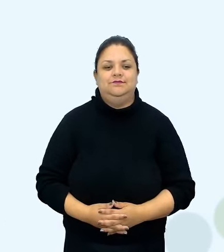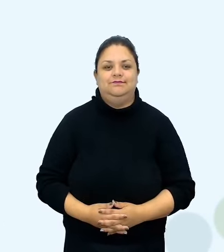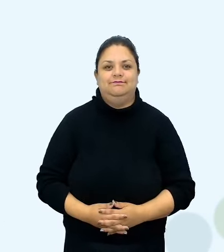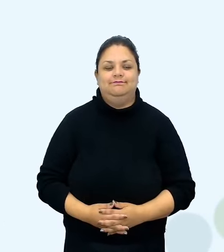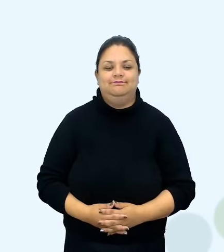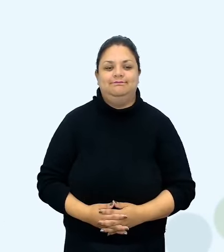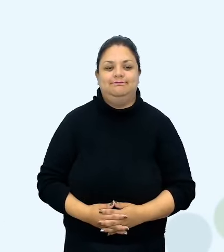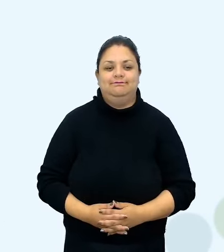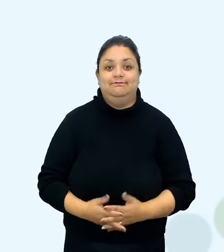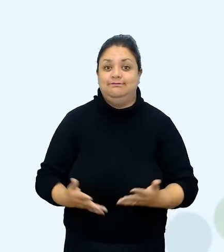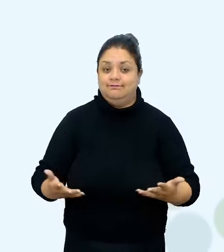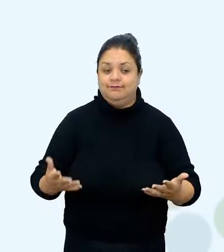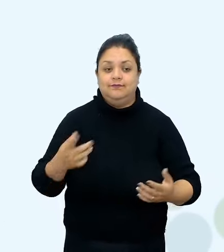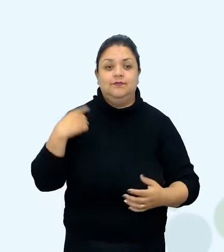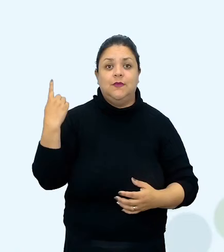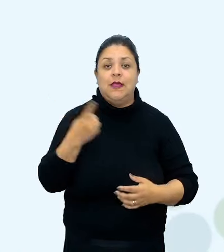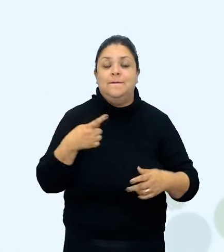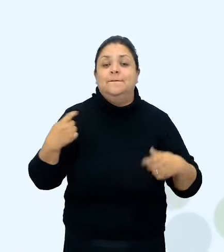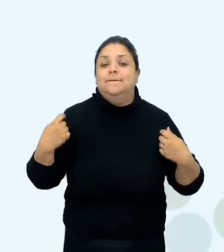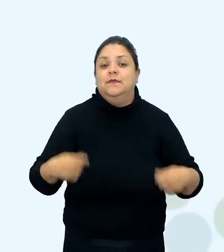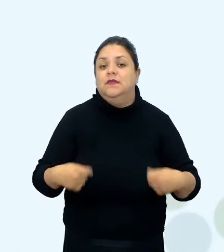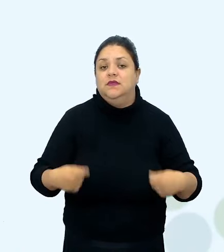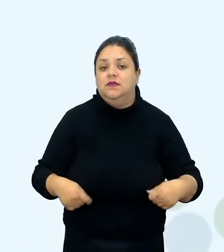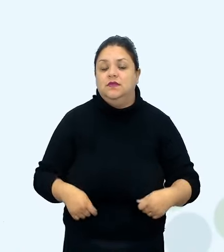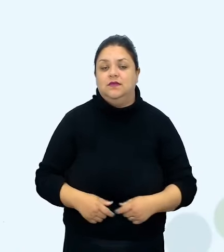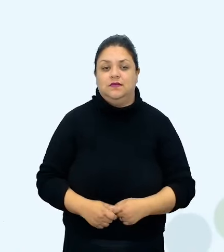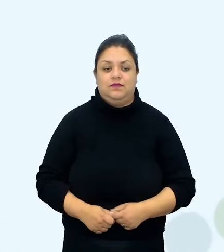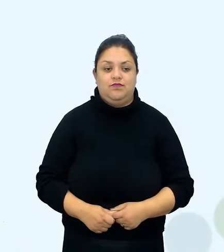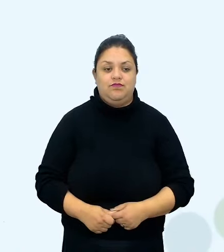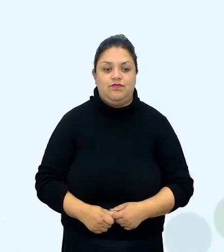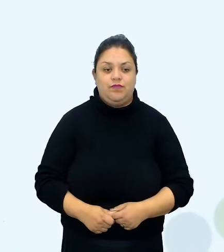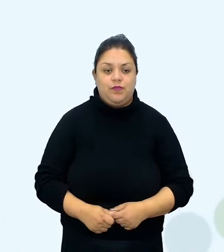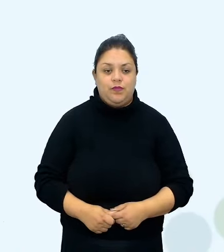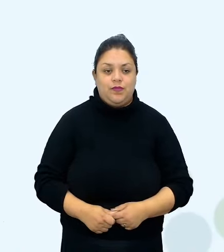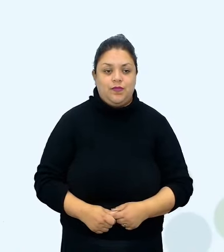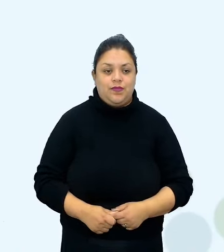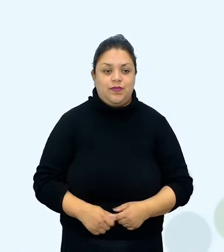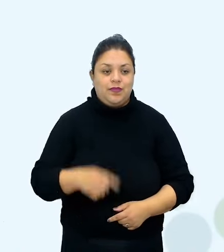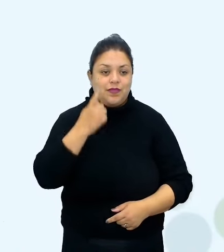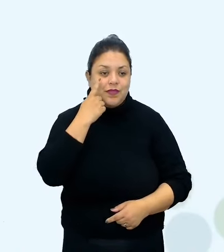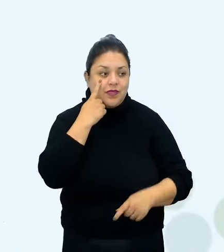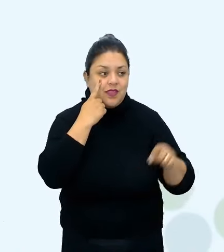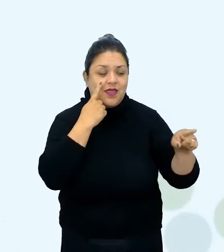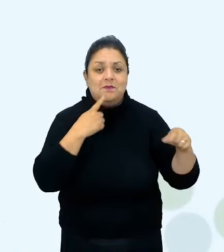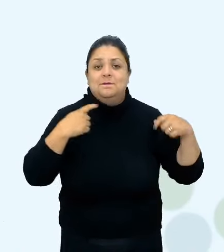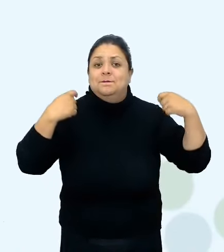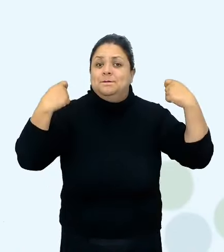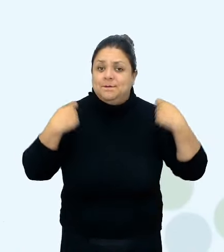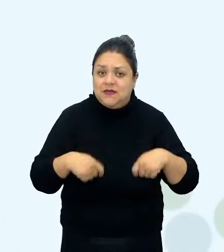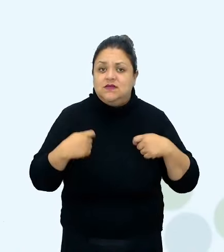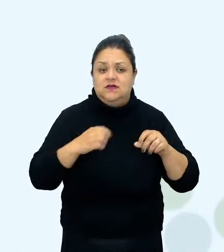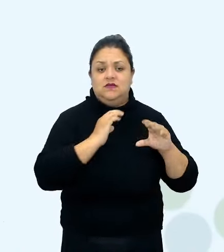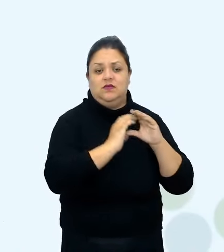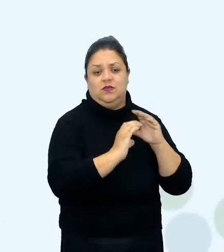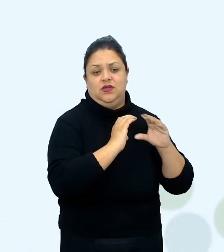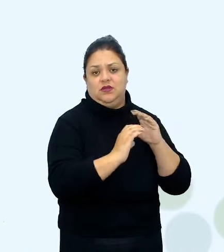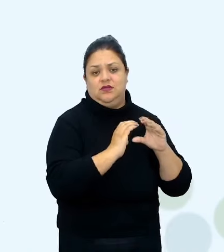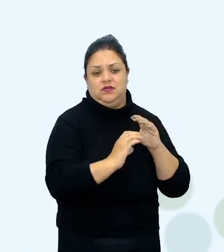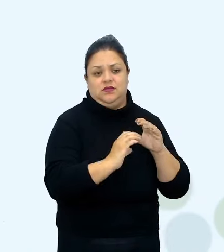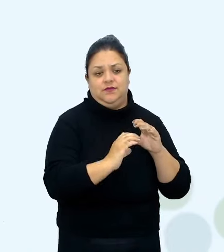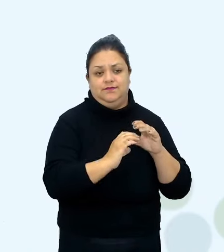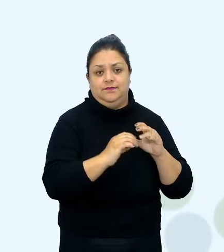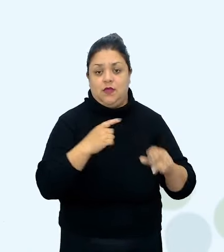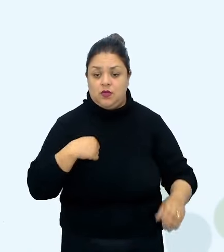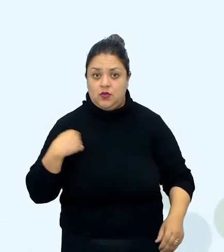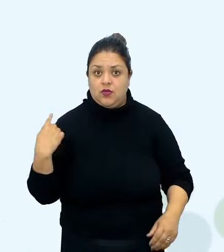pensar nessas crianças? É de estabelecer a necessidade, né, delas se comunicar. Nós temos que entender que aí